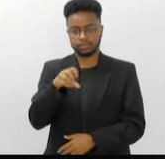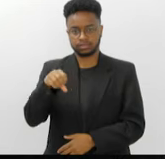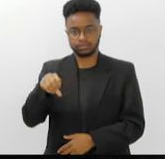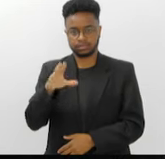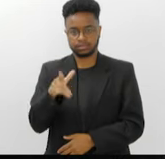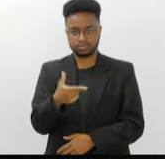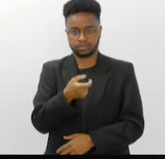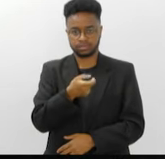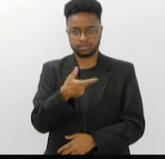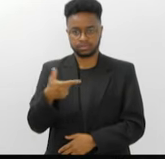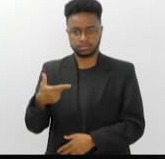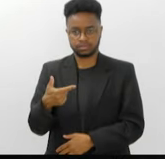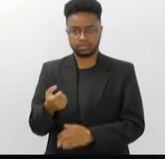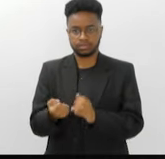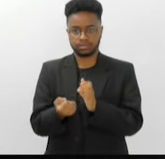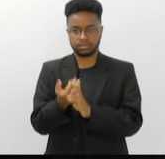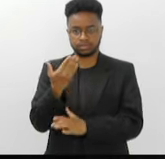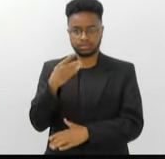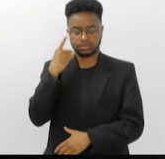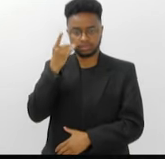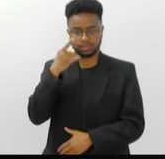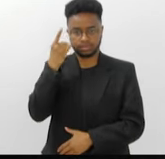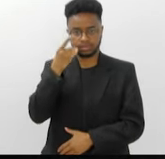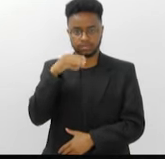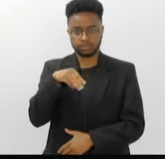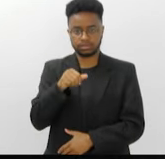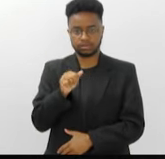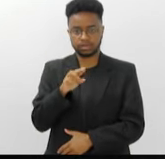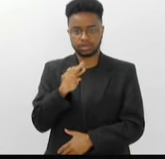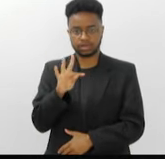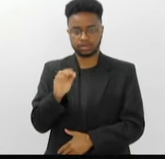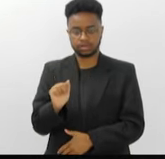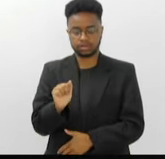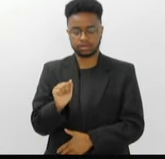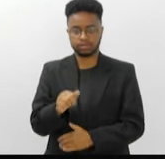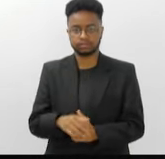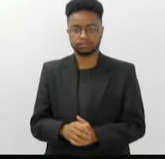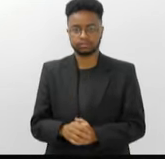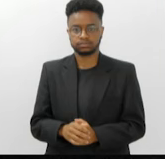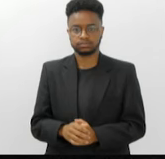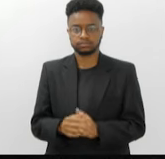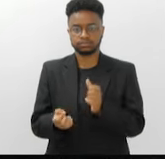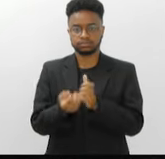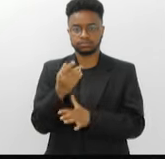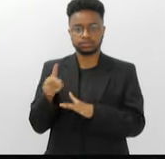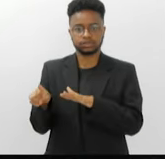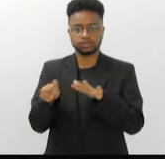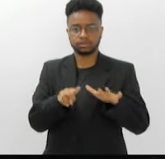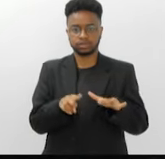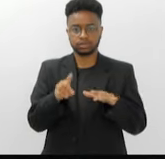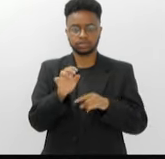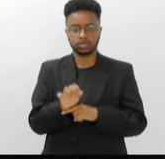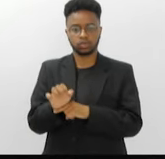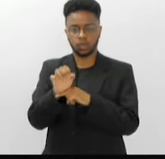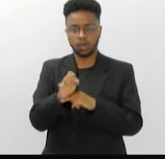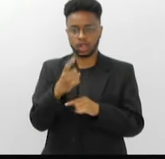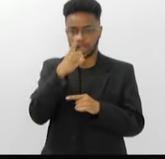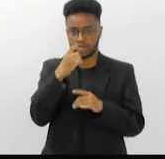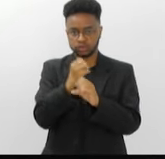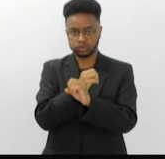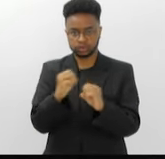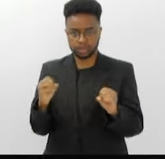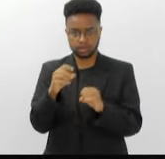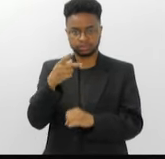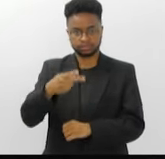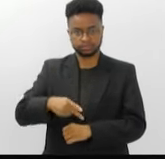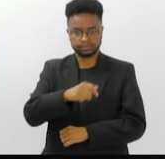5359/22, de autoria da deputada Marta Rocha, que institui a Semana Estadual do Lixo Zero no âmbito do